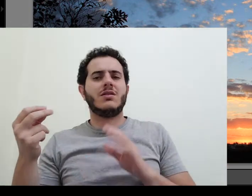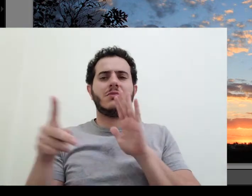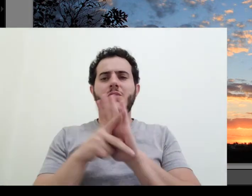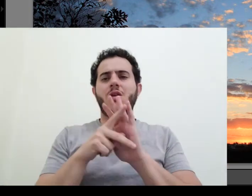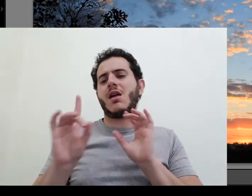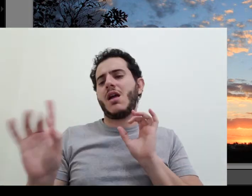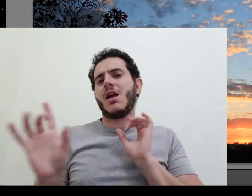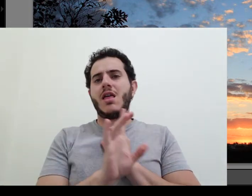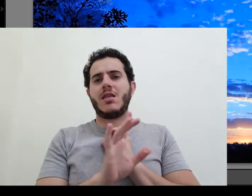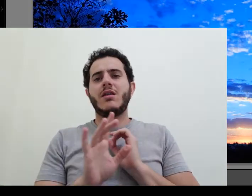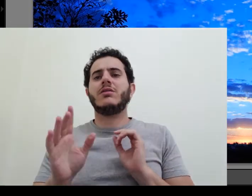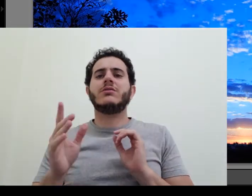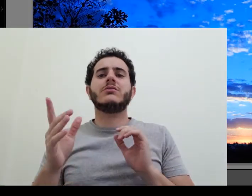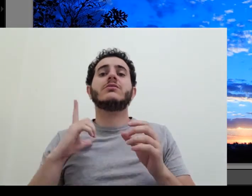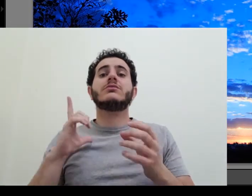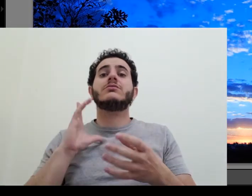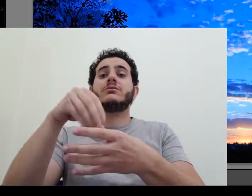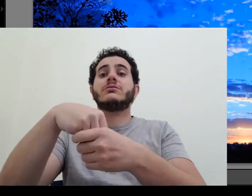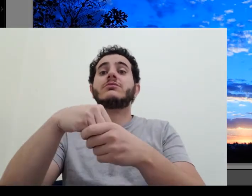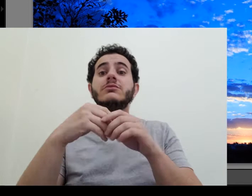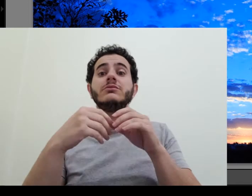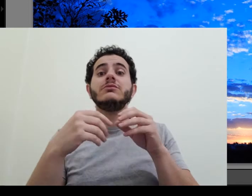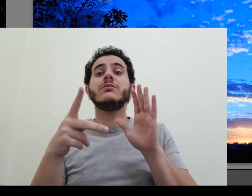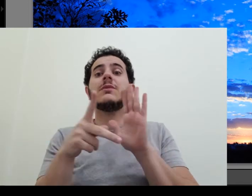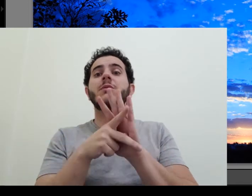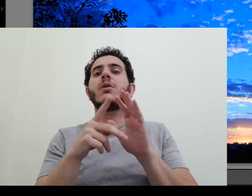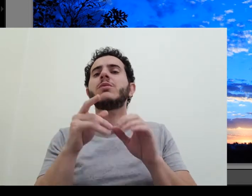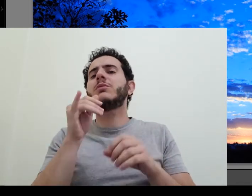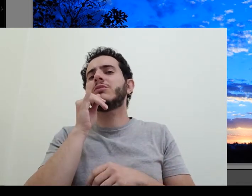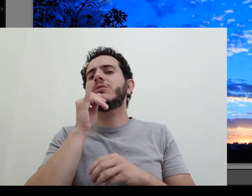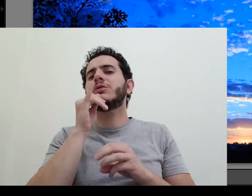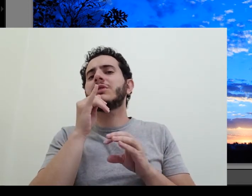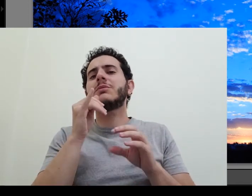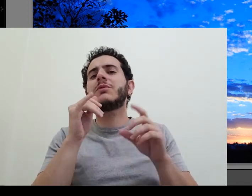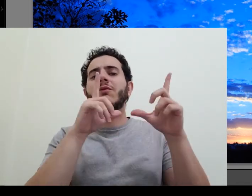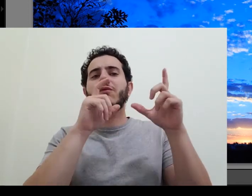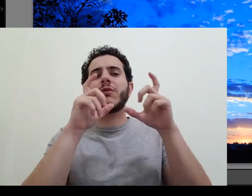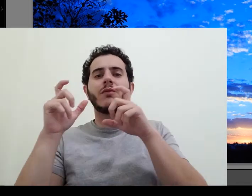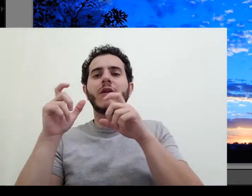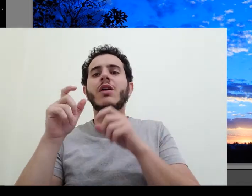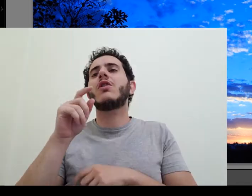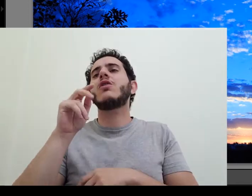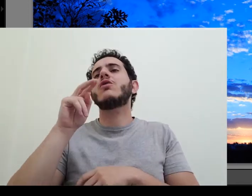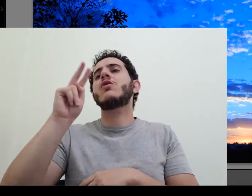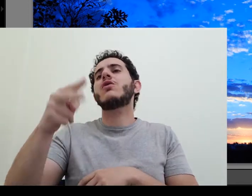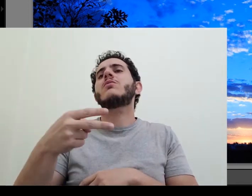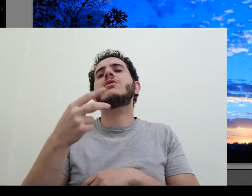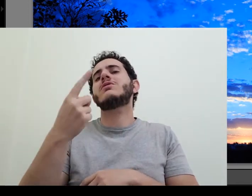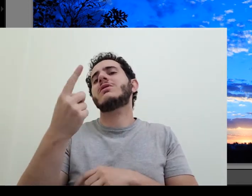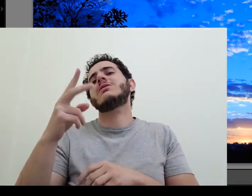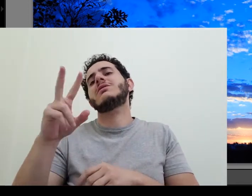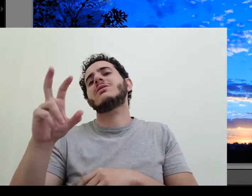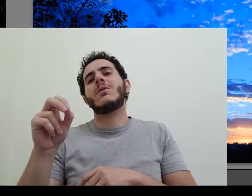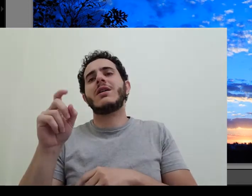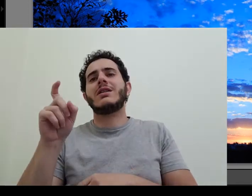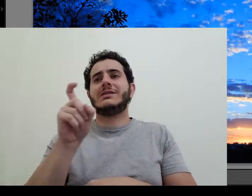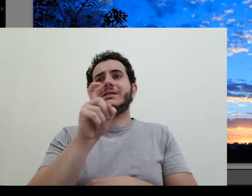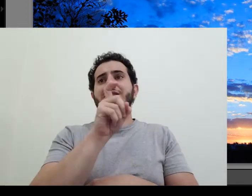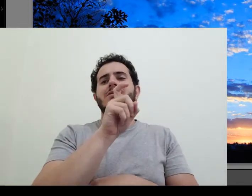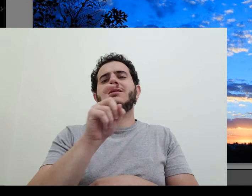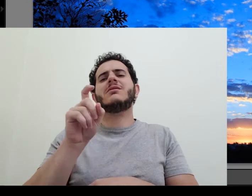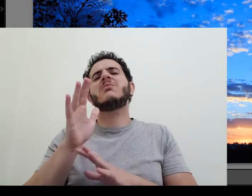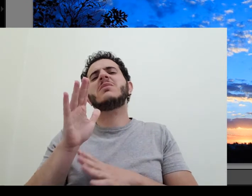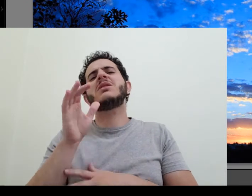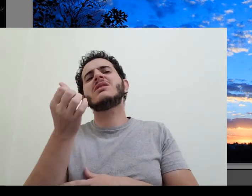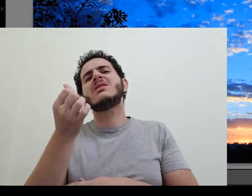de tungstênio aqui do Lightroom é o tungstênio de bulbo, de lâmpada de bulbo, da 2850. Normalmente hoje em dia a gente trabalha